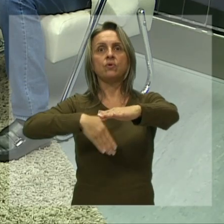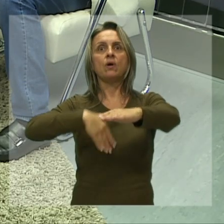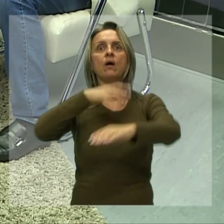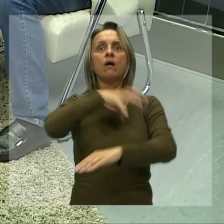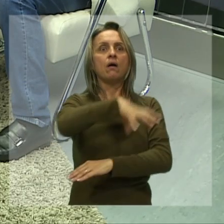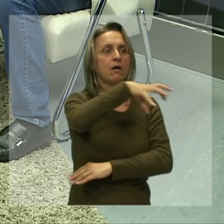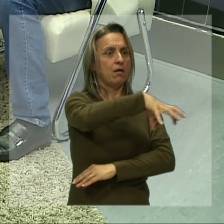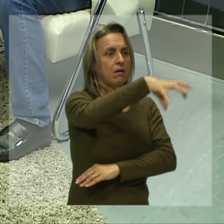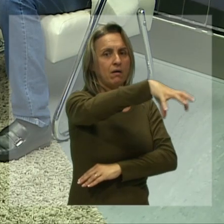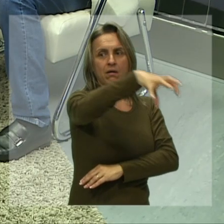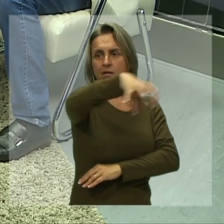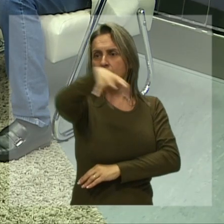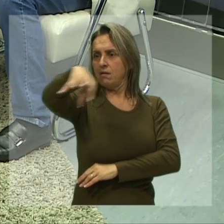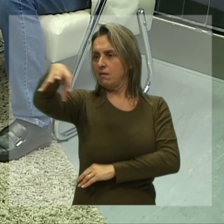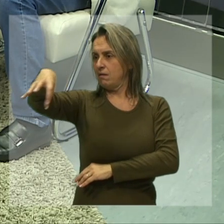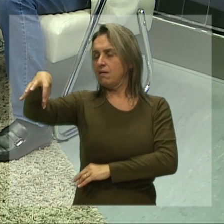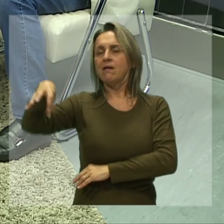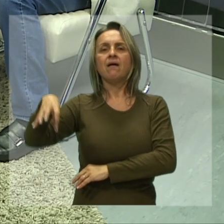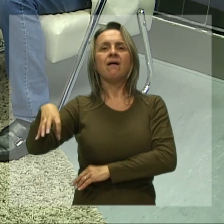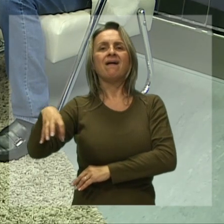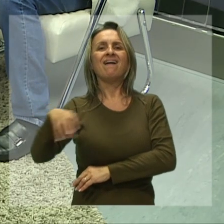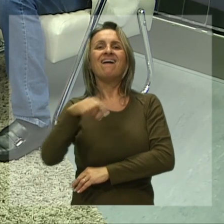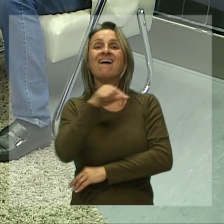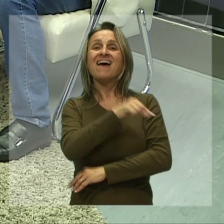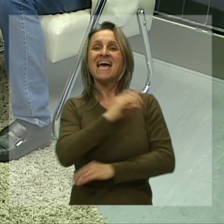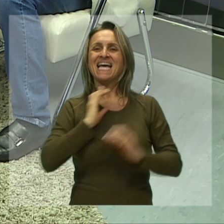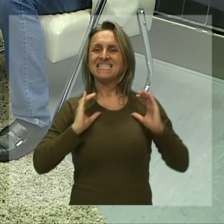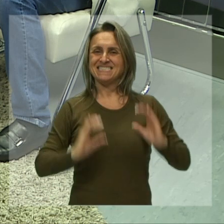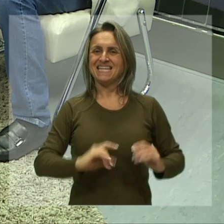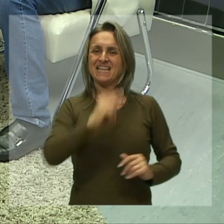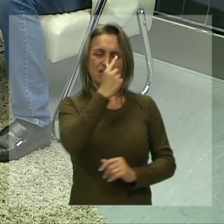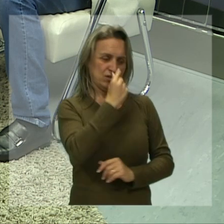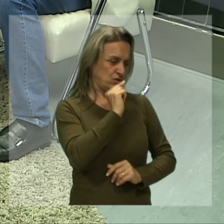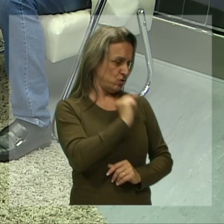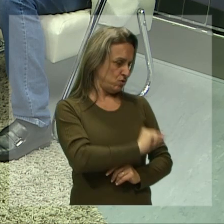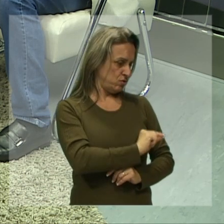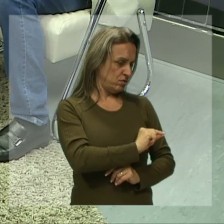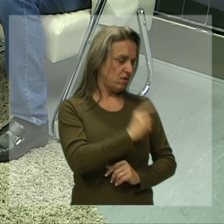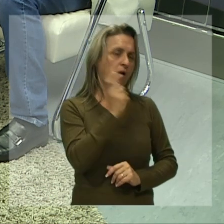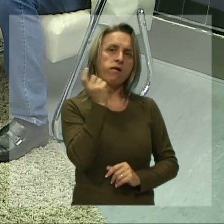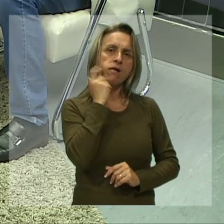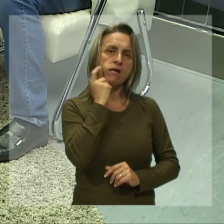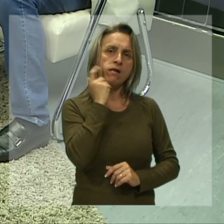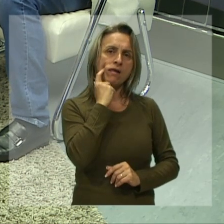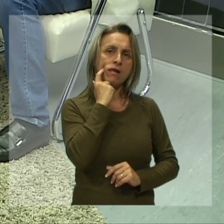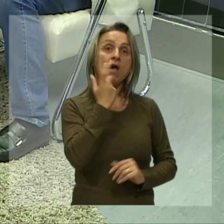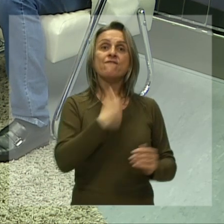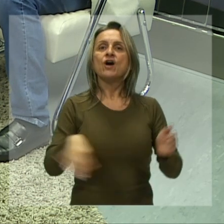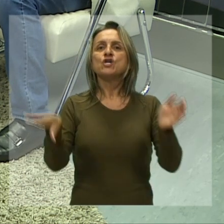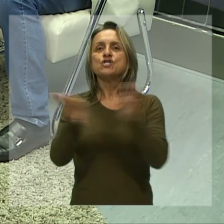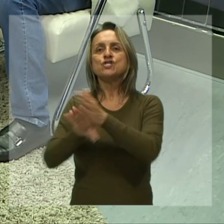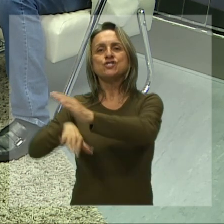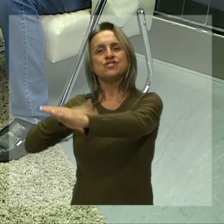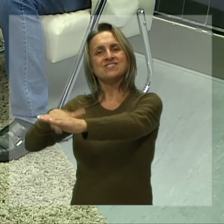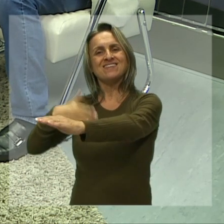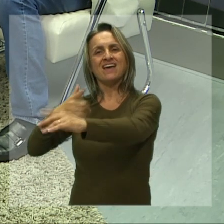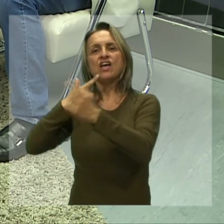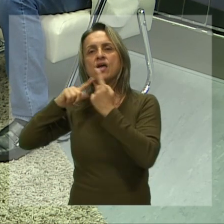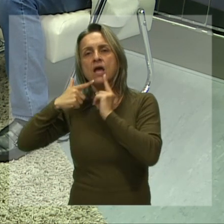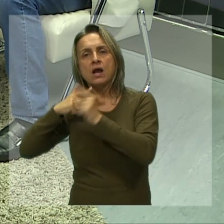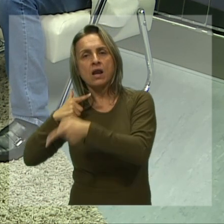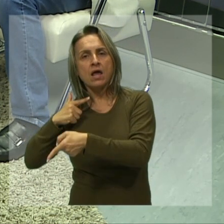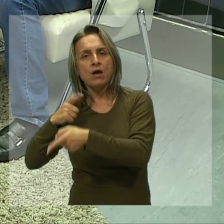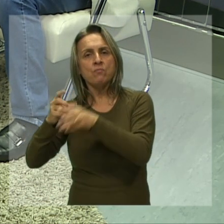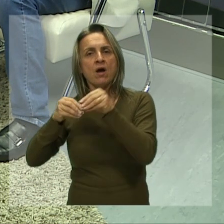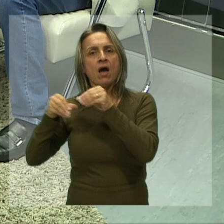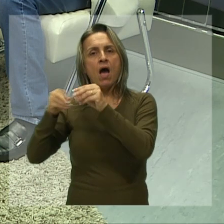cidadão que jogou a balinha aqui, vai chegar lá na praia e vai olhar aquela areia suja e vai dizer, pô, que areia suja. Aí ele quer areia